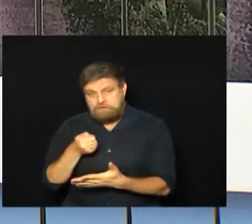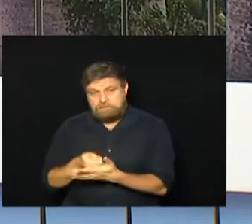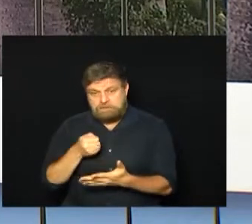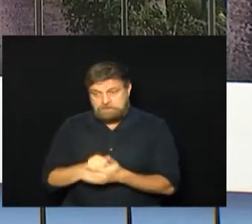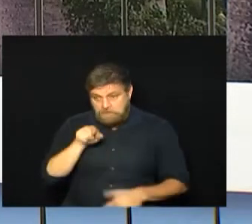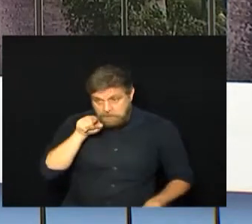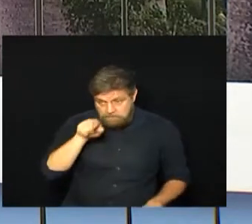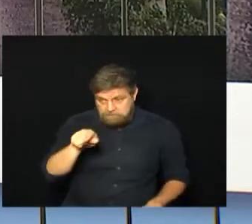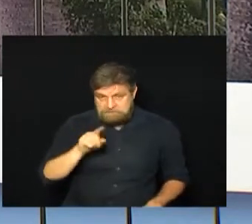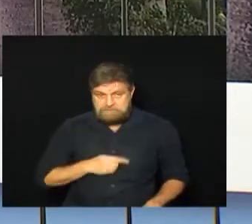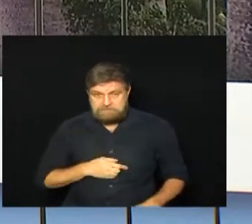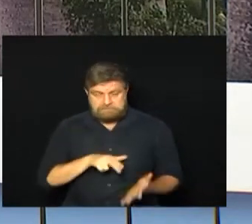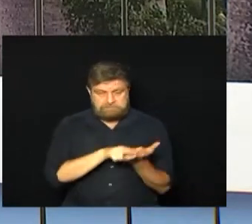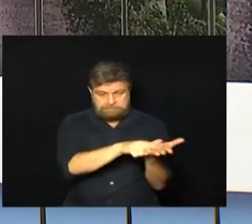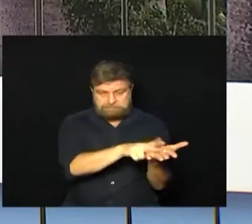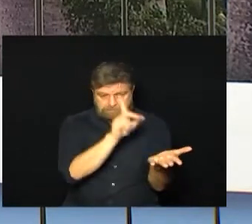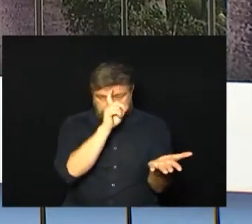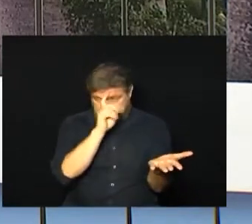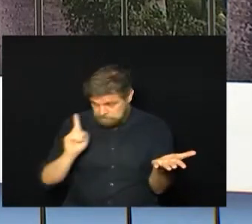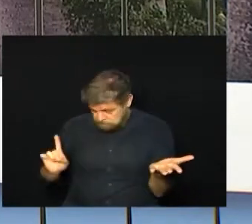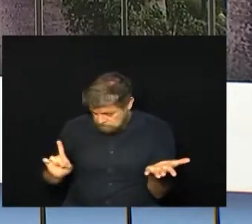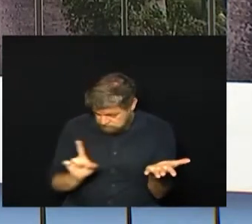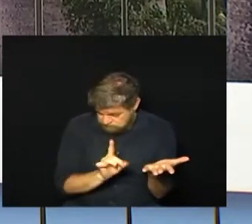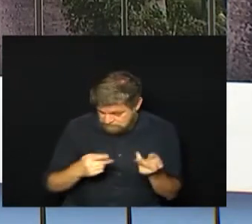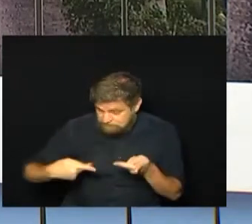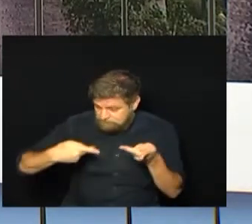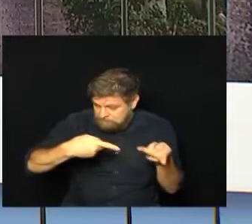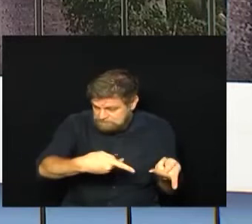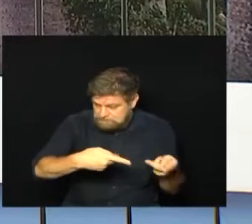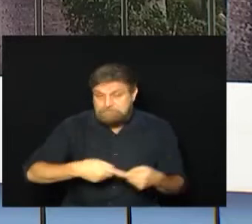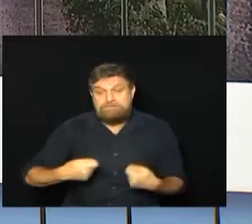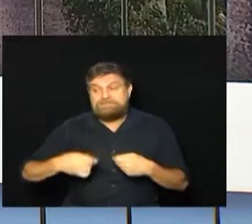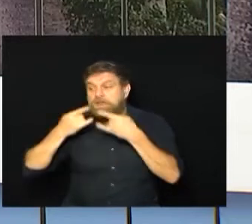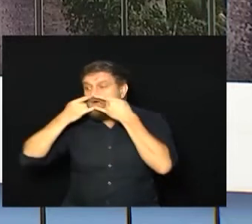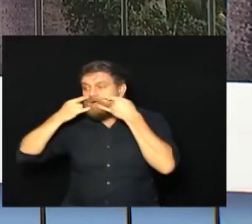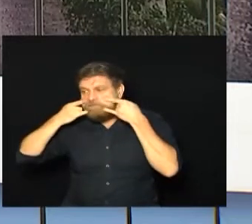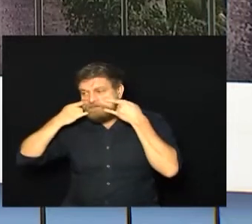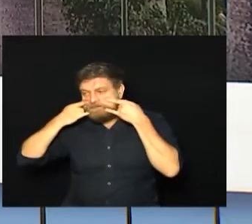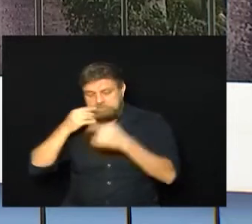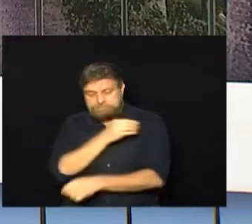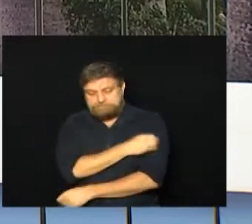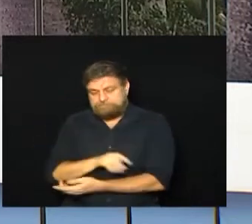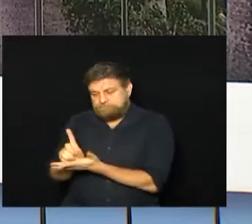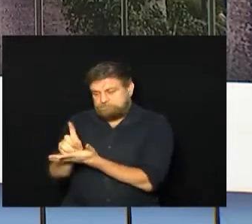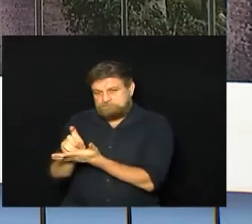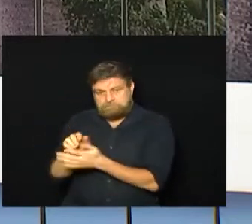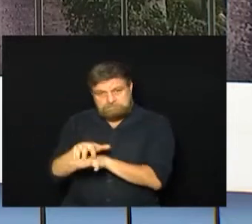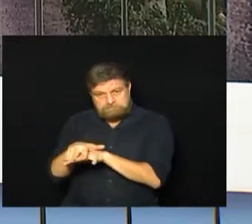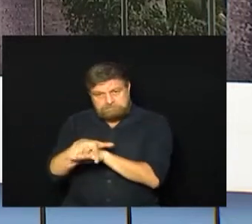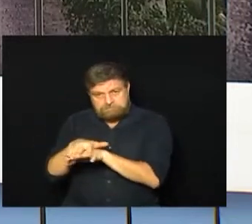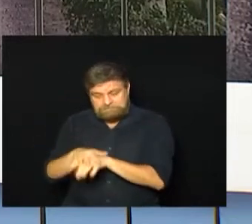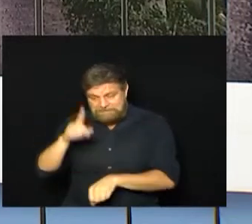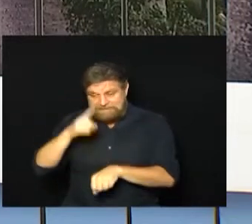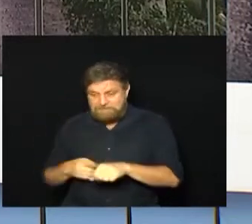Você que vai visitar um paciente lá no Mário Gatti, máscara, uso de álcool em gel para entrar e